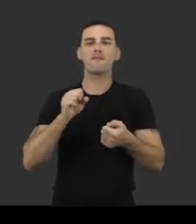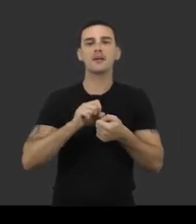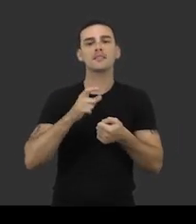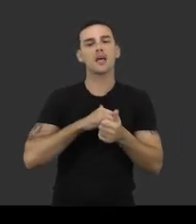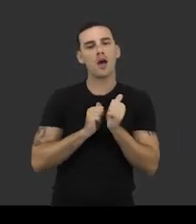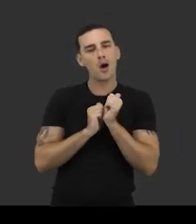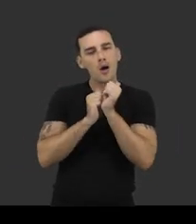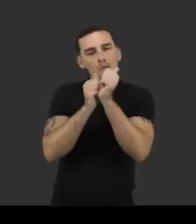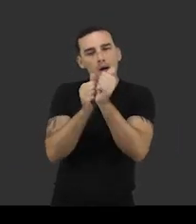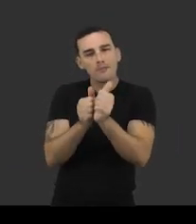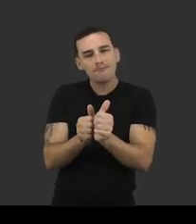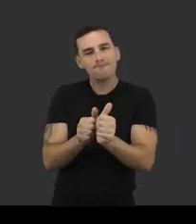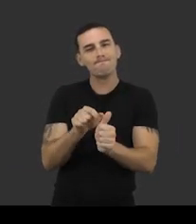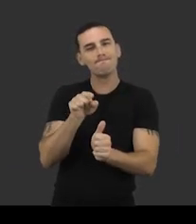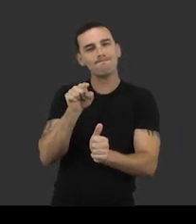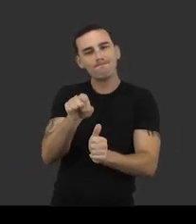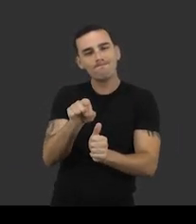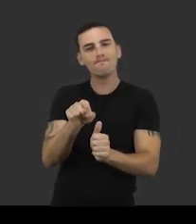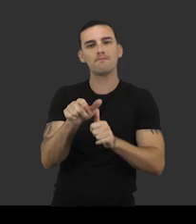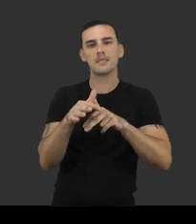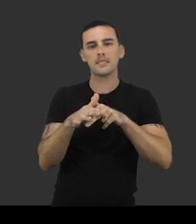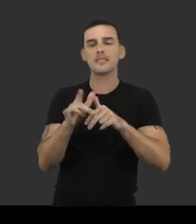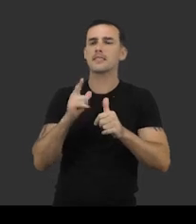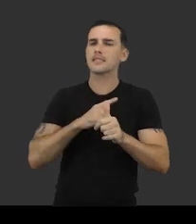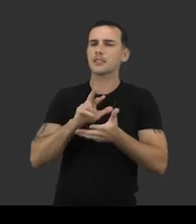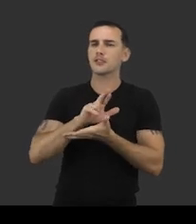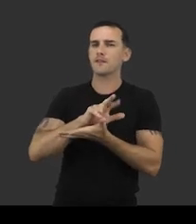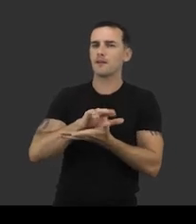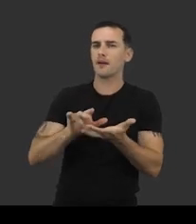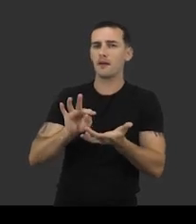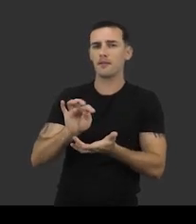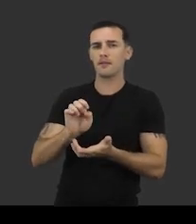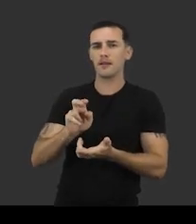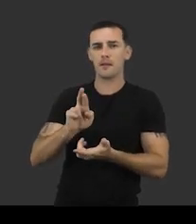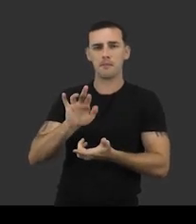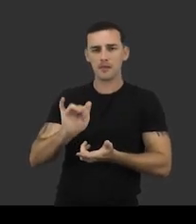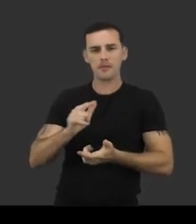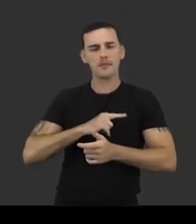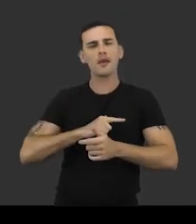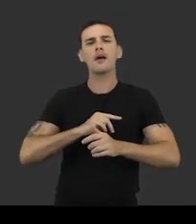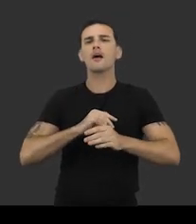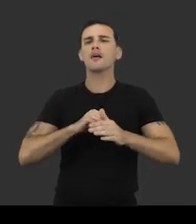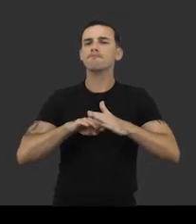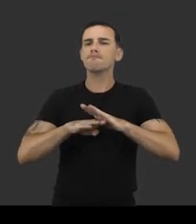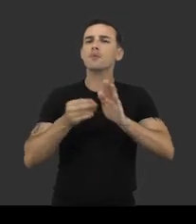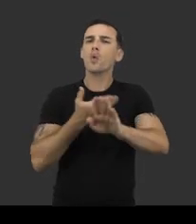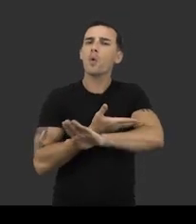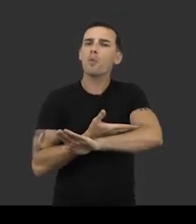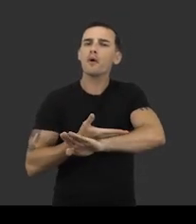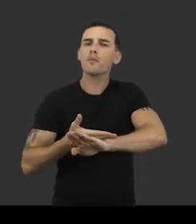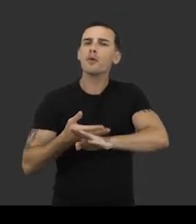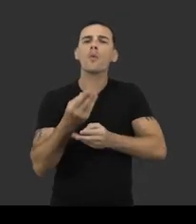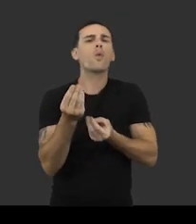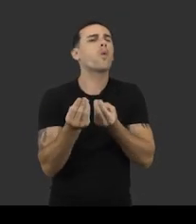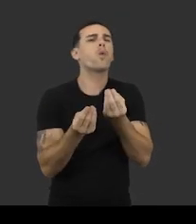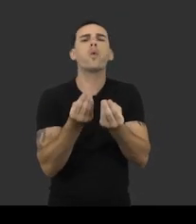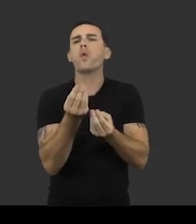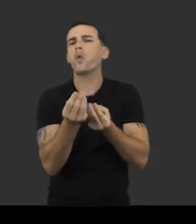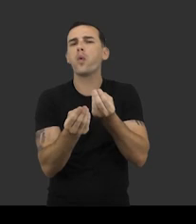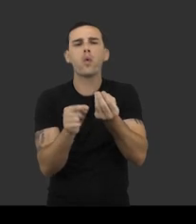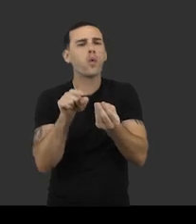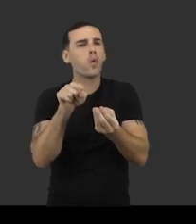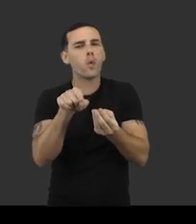o acompanhamento desse paciente com essas terapias, com essa parte comportamental, né? Uhum. Para que ele retorne sempre. Então, eu